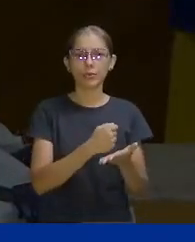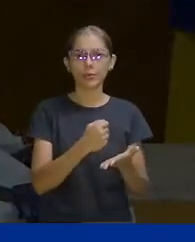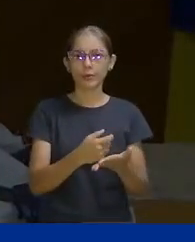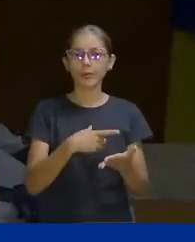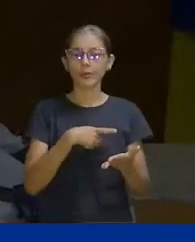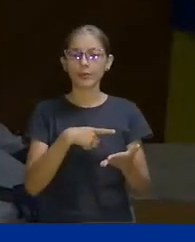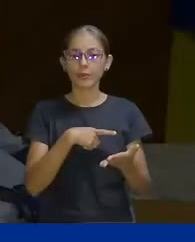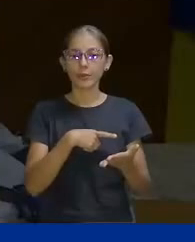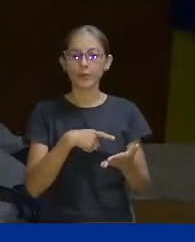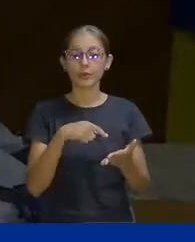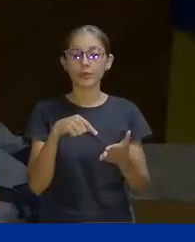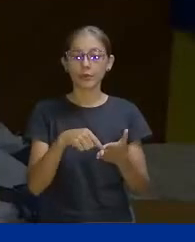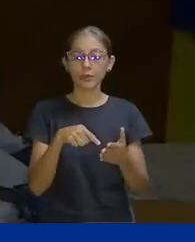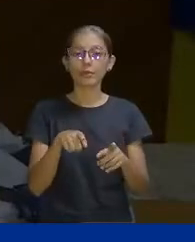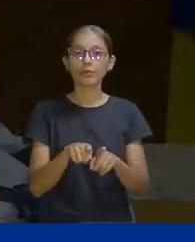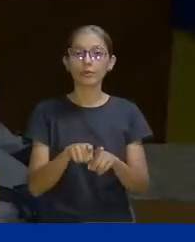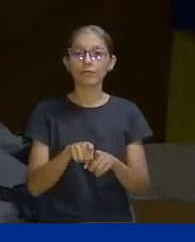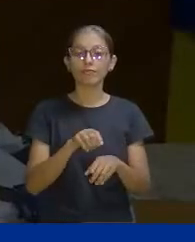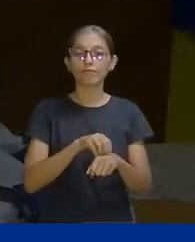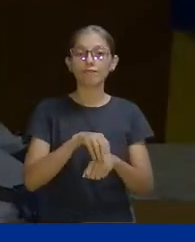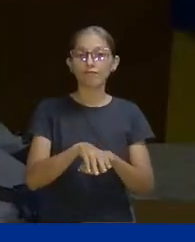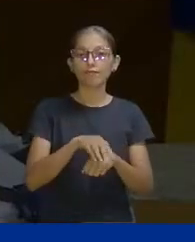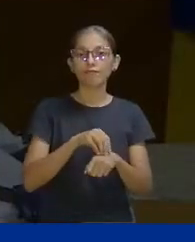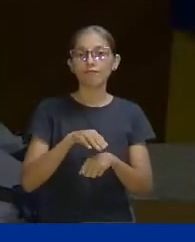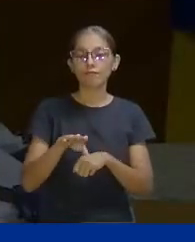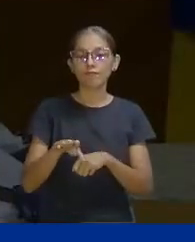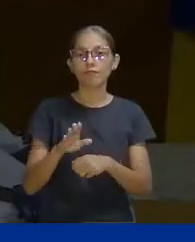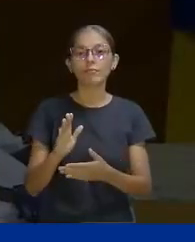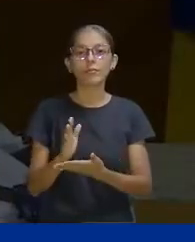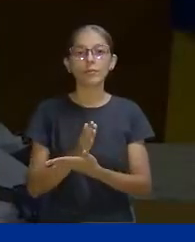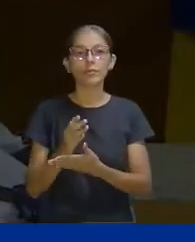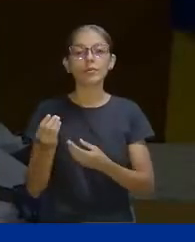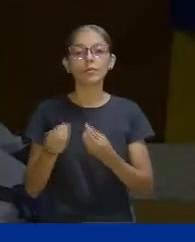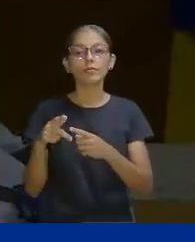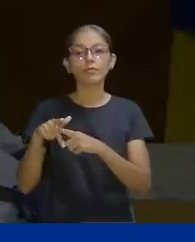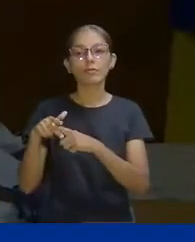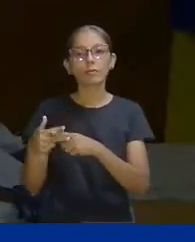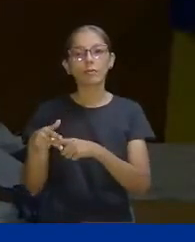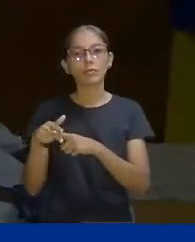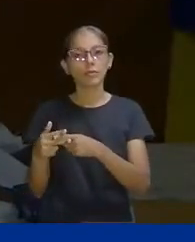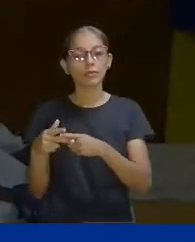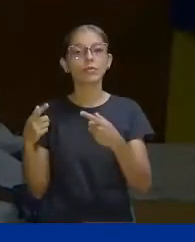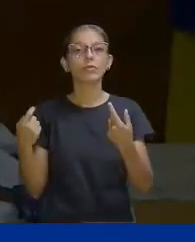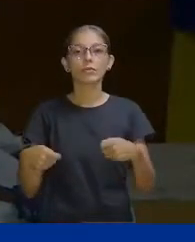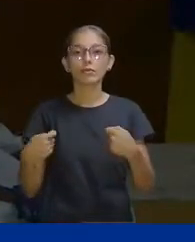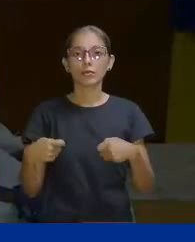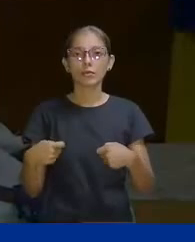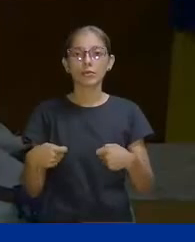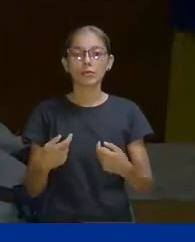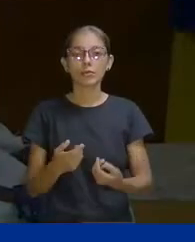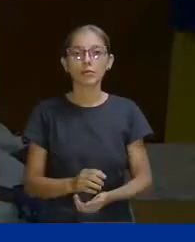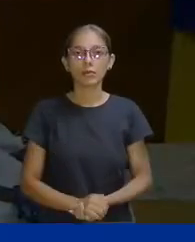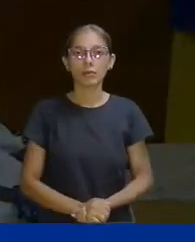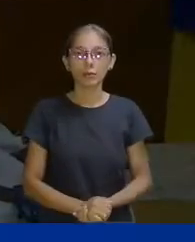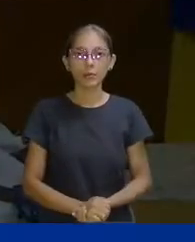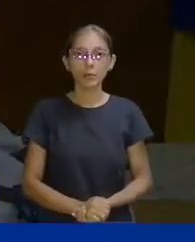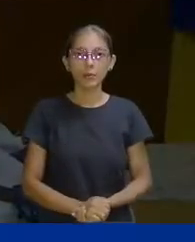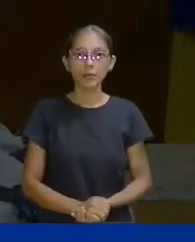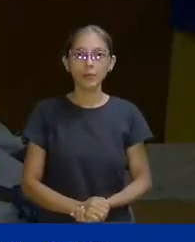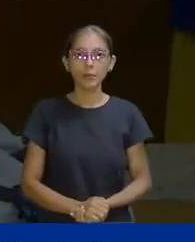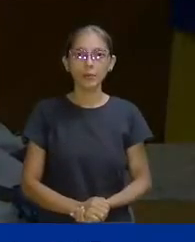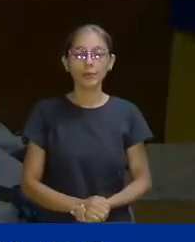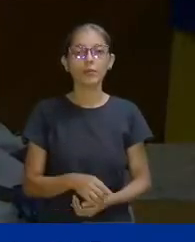medida também orienta as ações que visam a manutenção do nosso padrão de excelência no Prêmio CNJ de